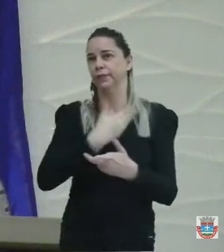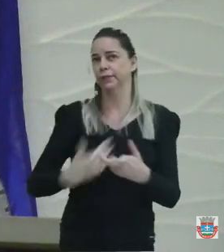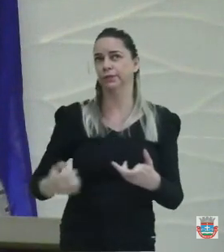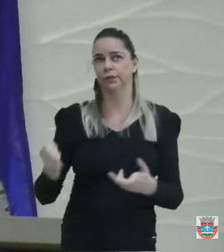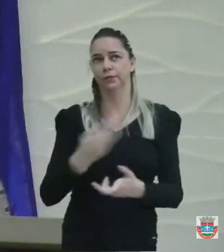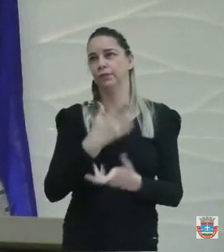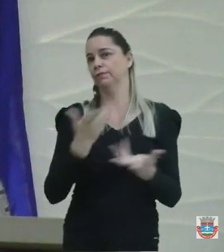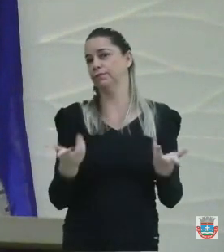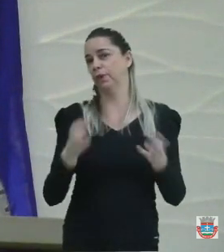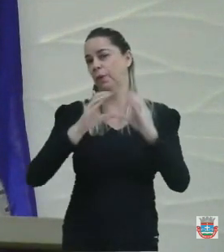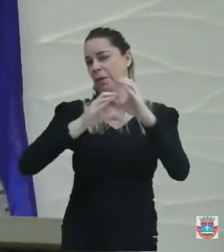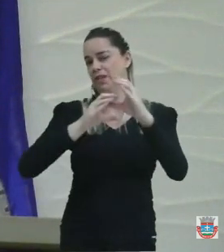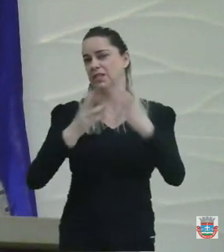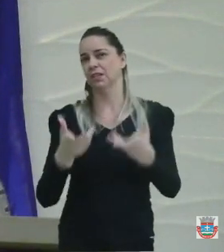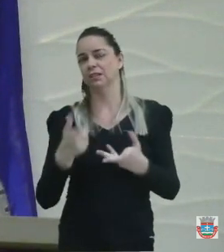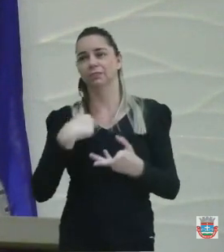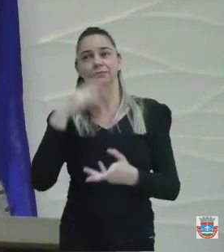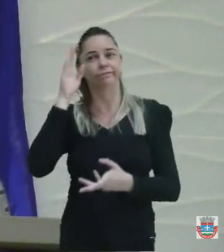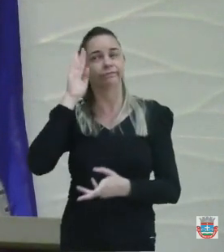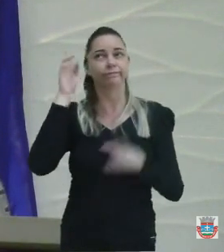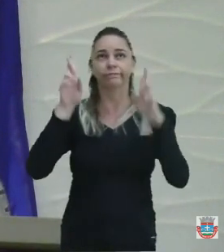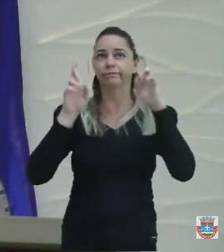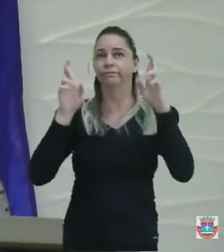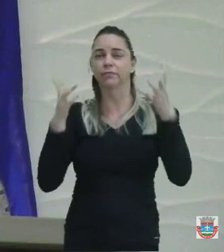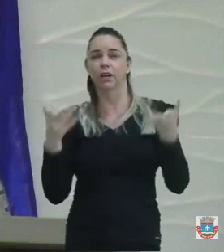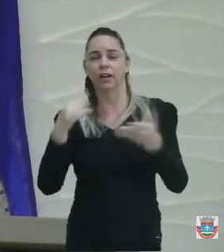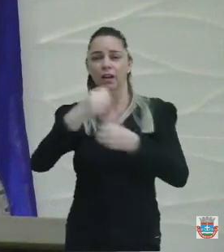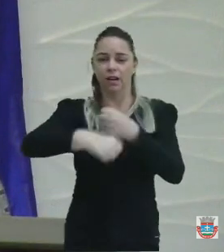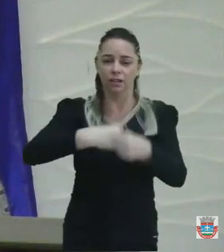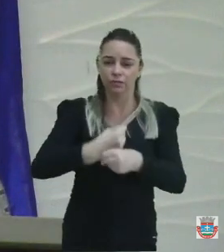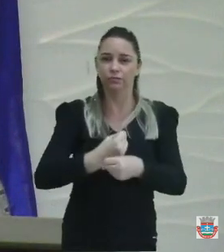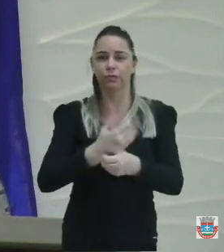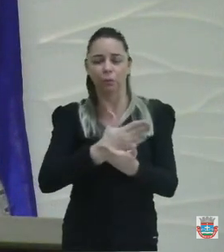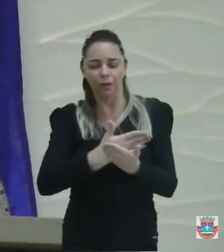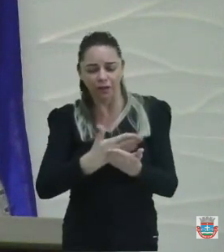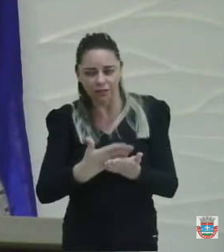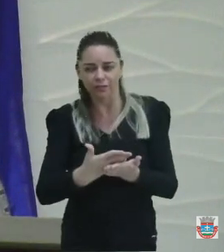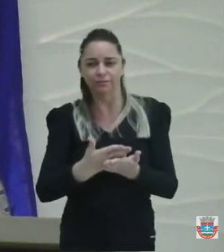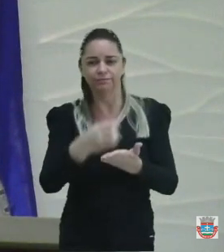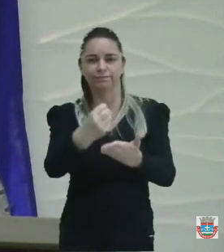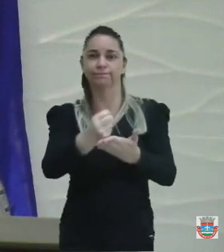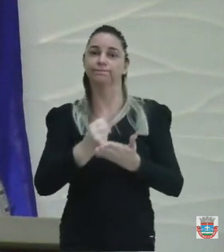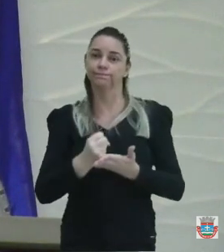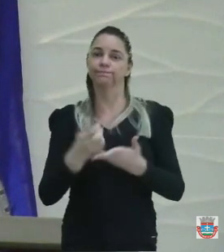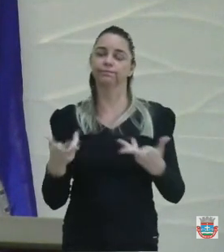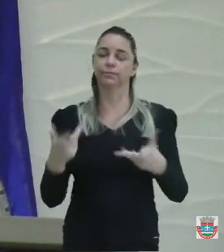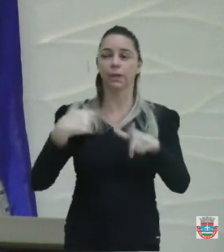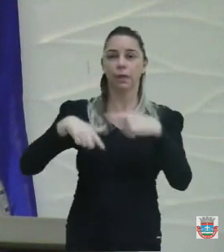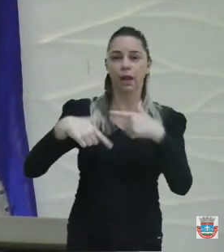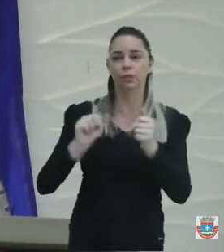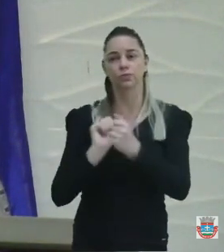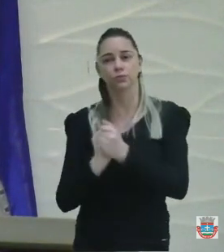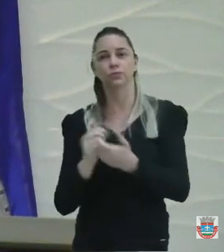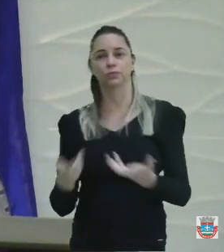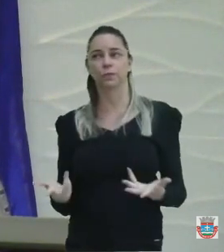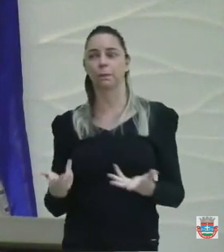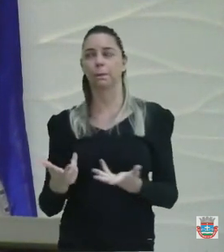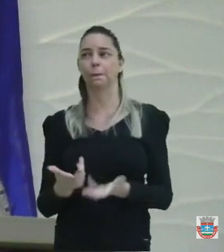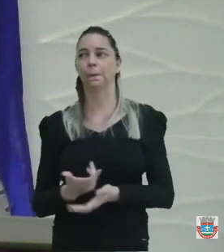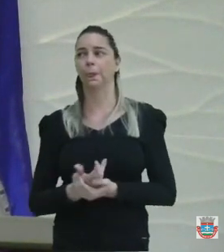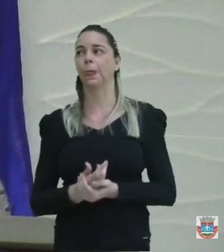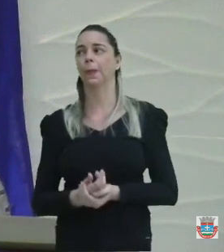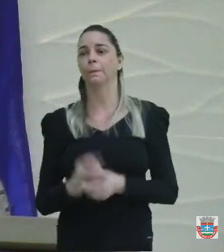a Compesa, já no início de ano, ter mais apoio para trabalhar, porque não adianta, vão para lá e não